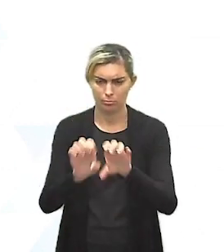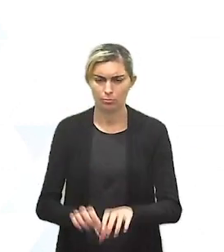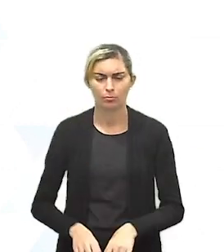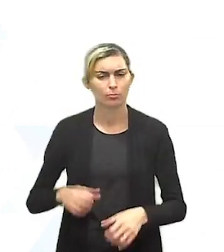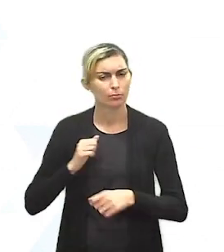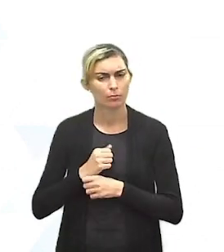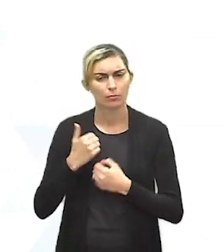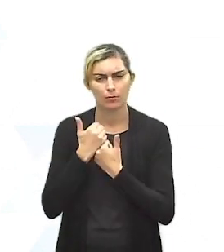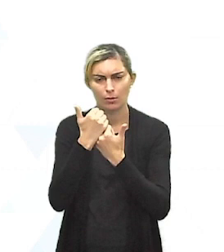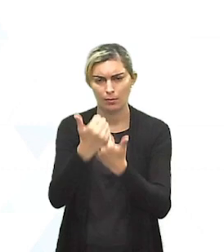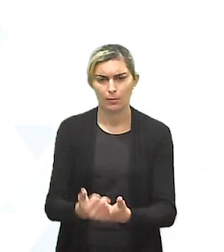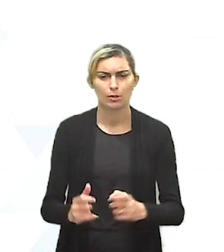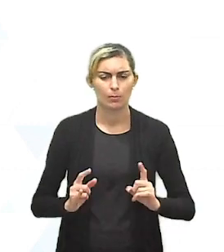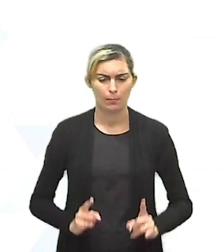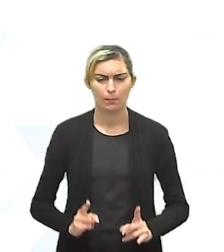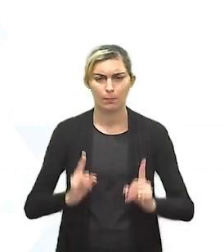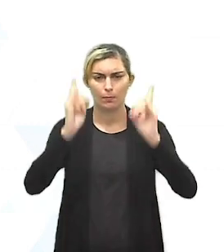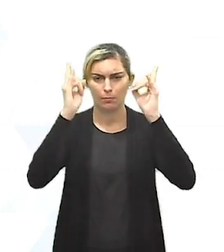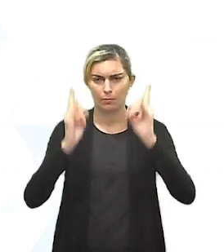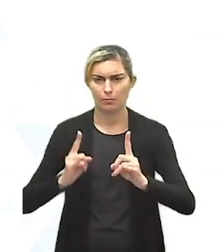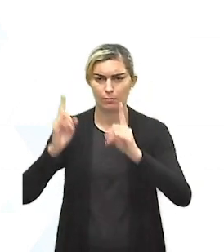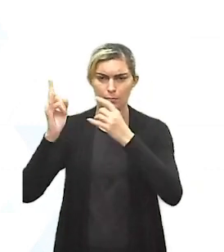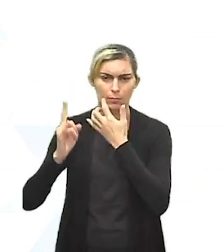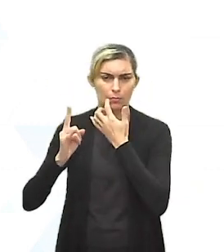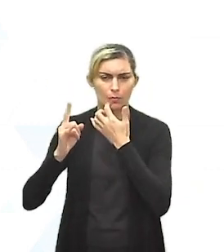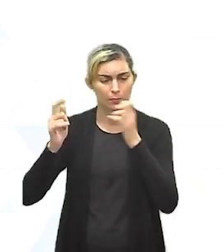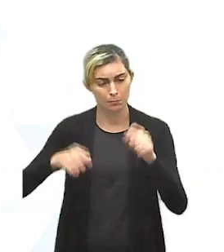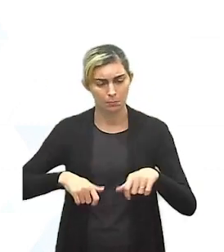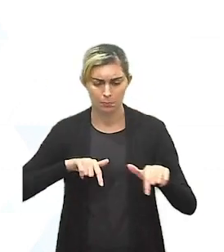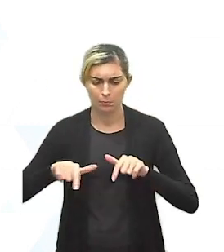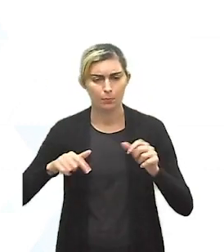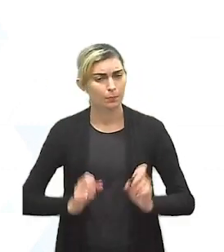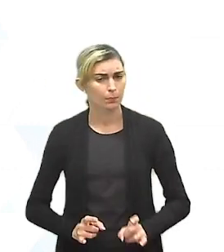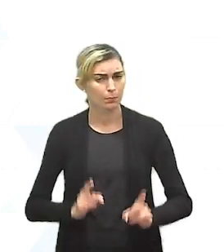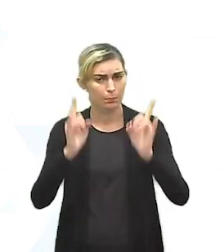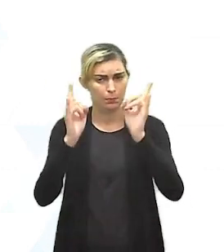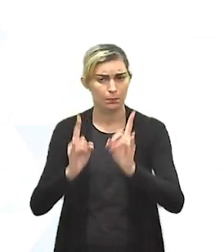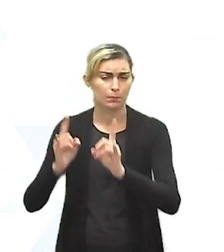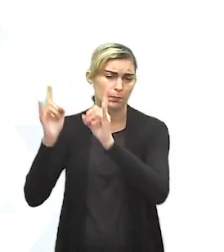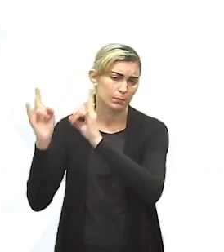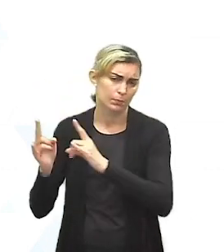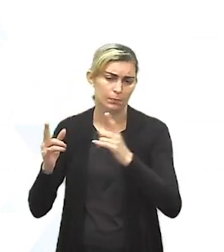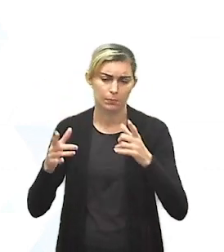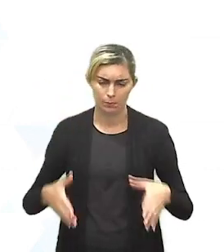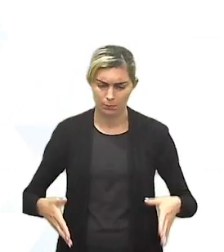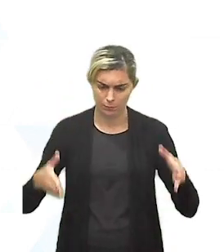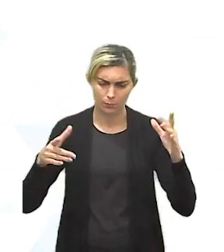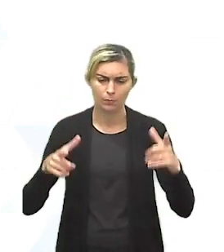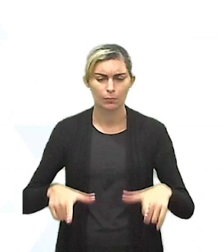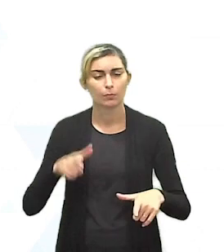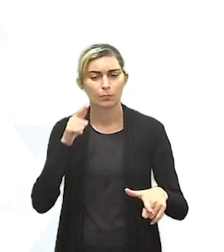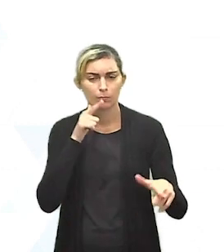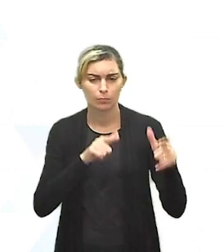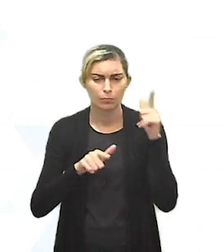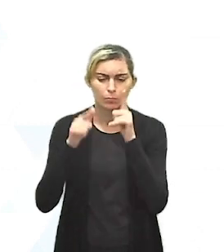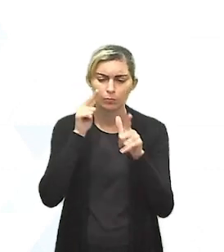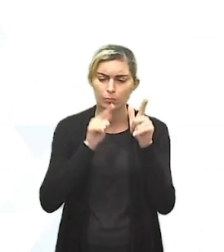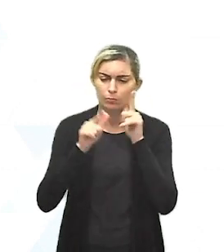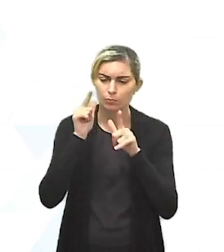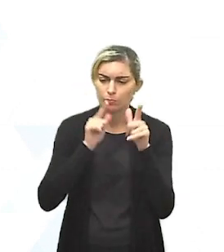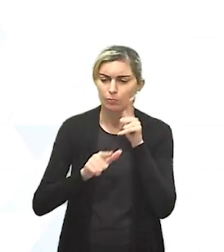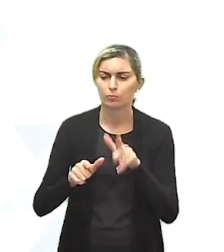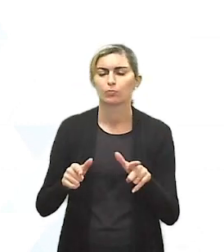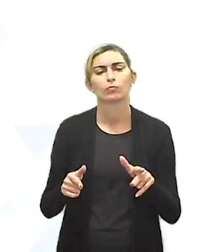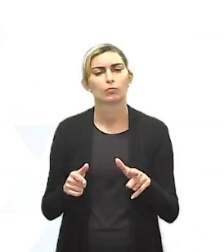parte predial, que fornece condições para que a organização consiga, de